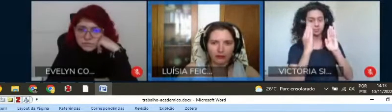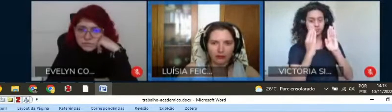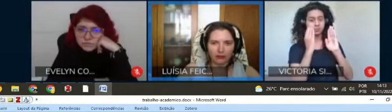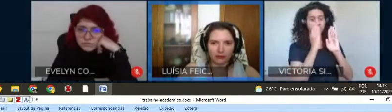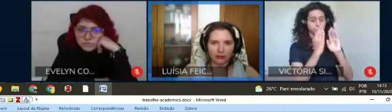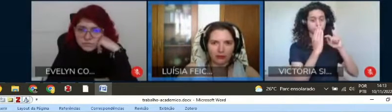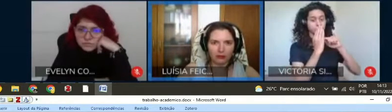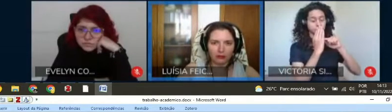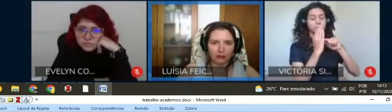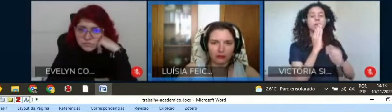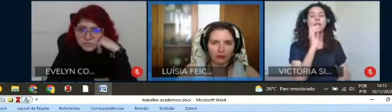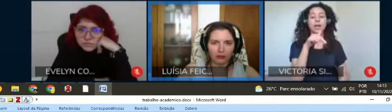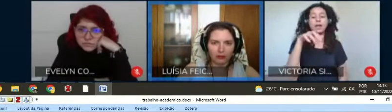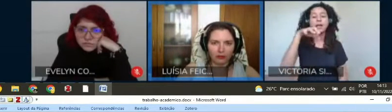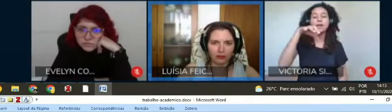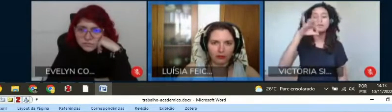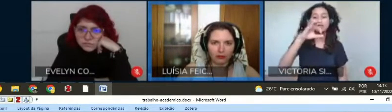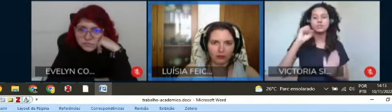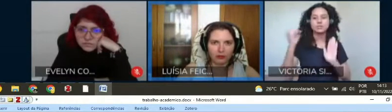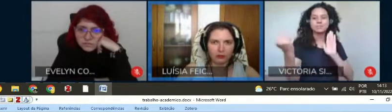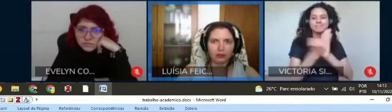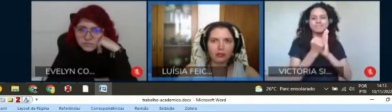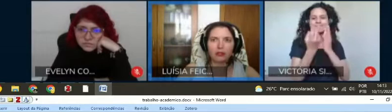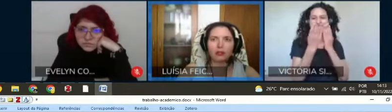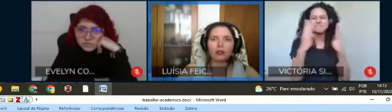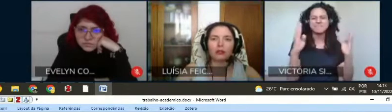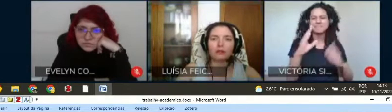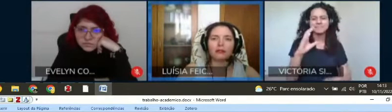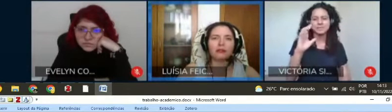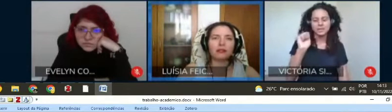catalográfica, basta que nós